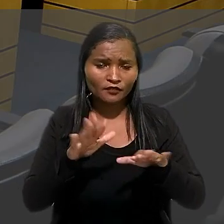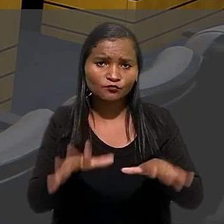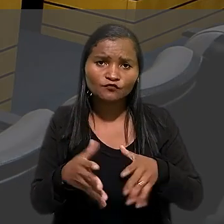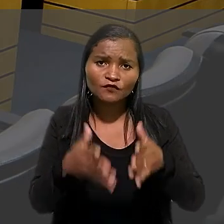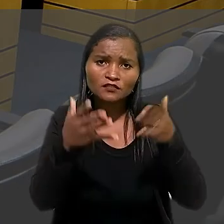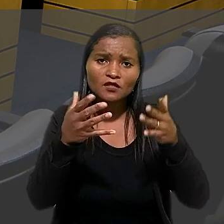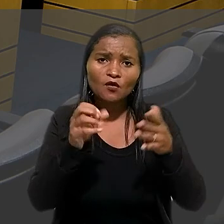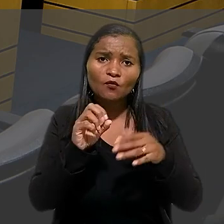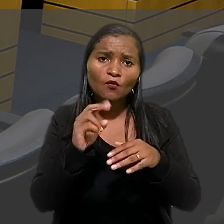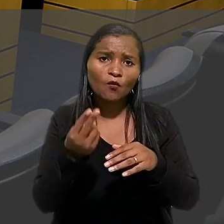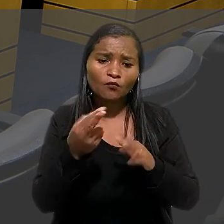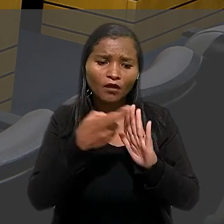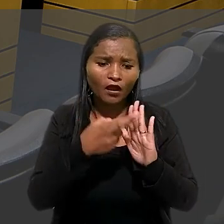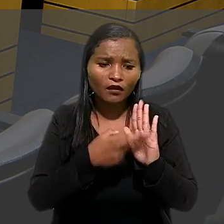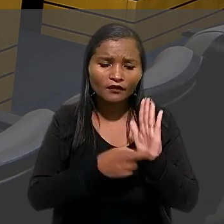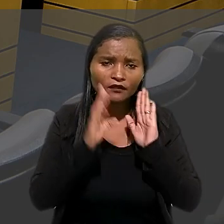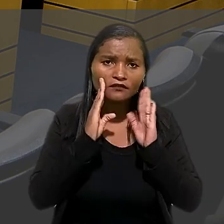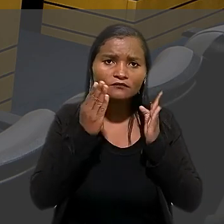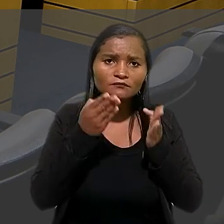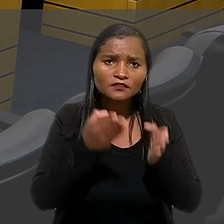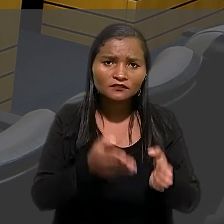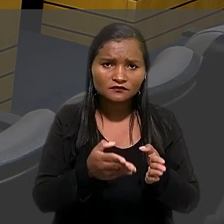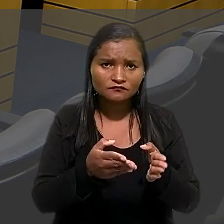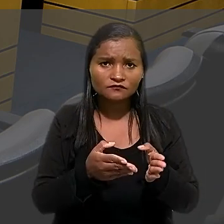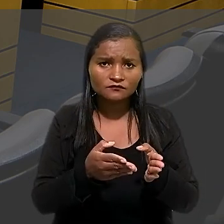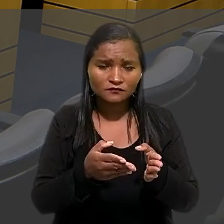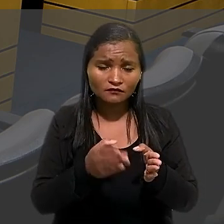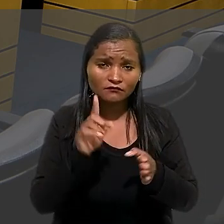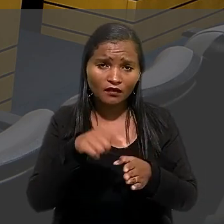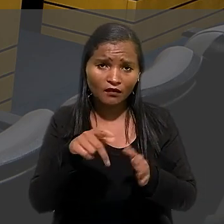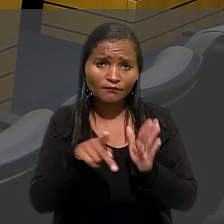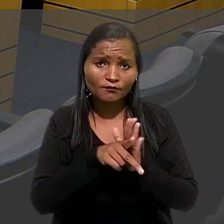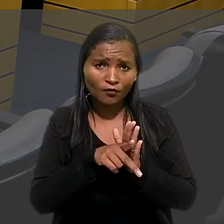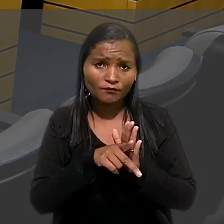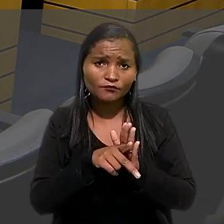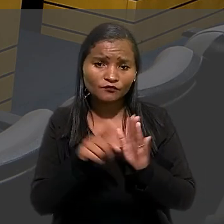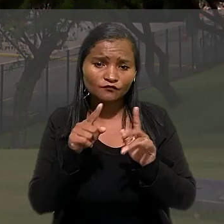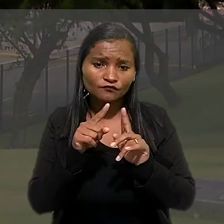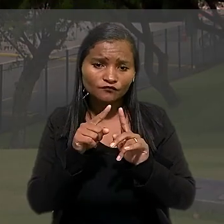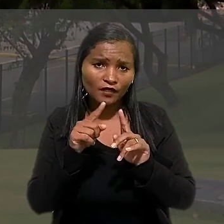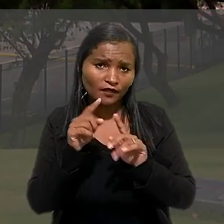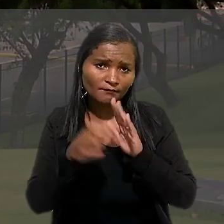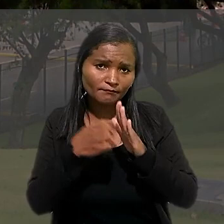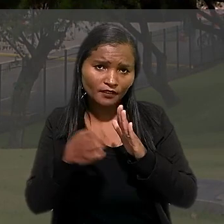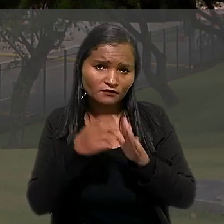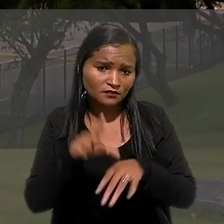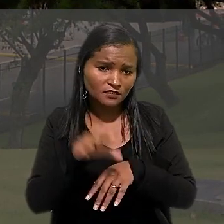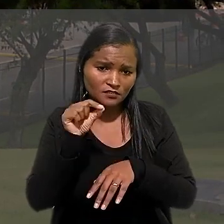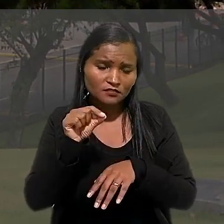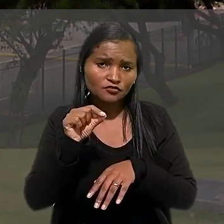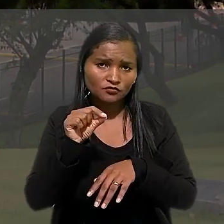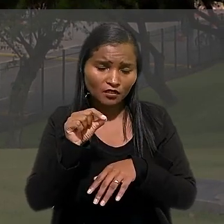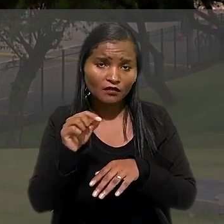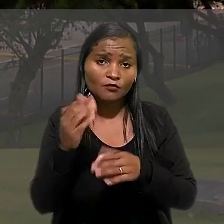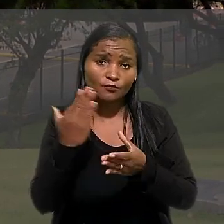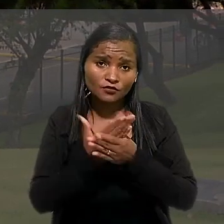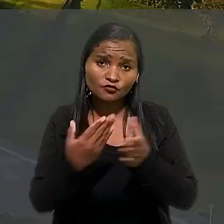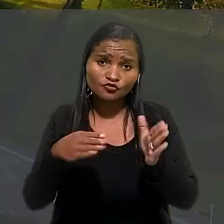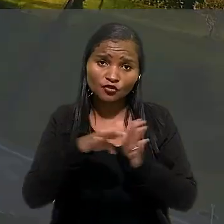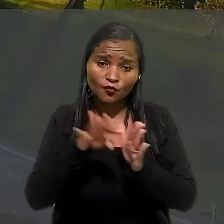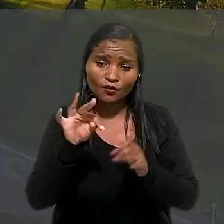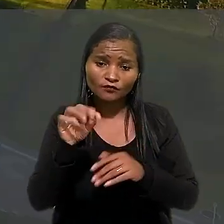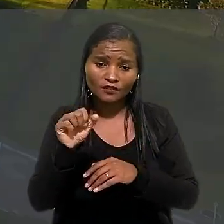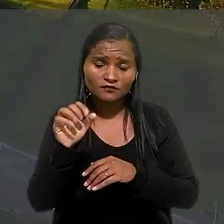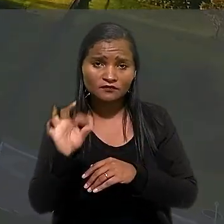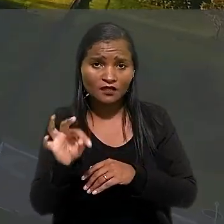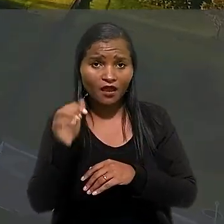adoção de procedimento específico, tratando-se de prerrogativa do empregador. O caso chegou ao Tribunal Superior do Trabalho.